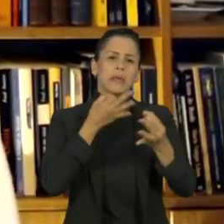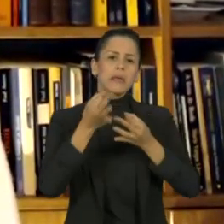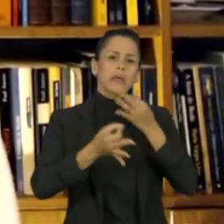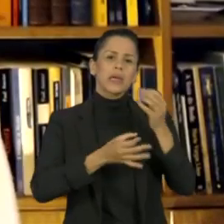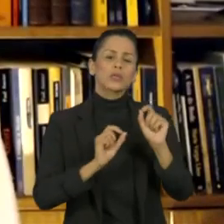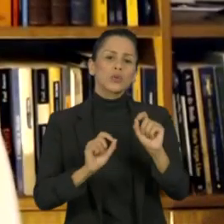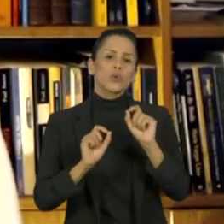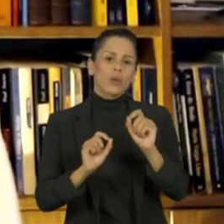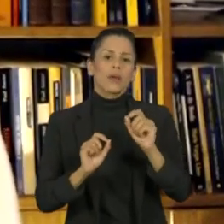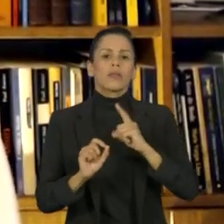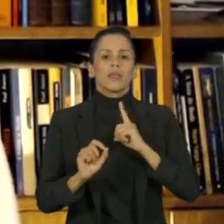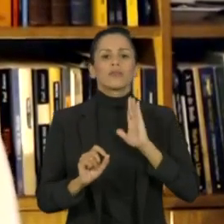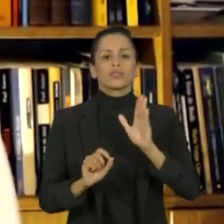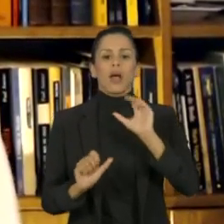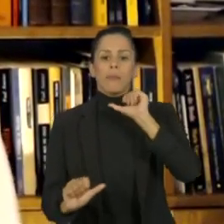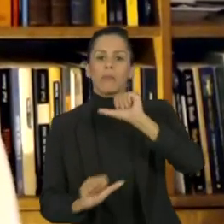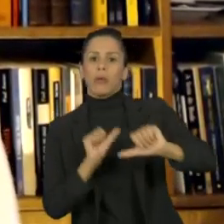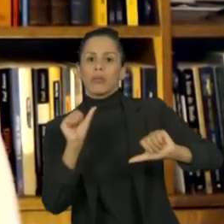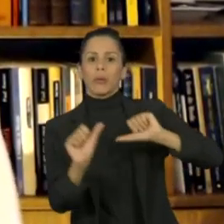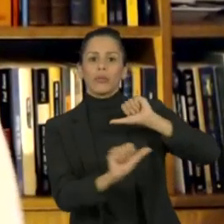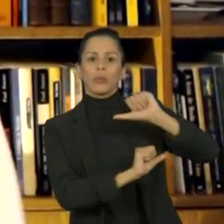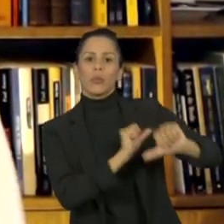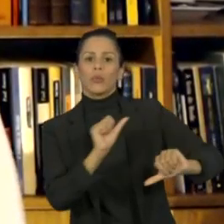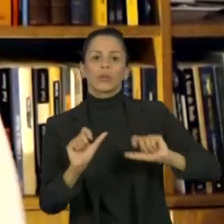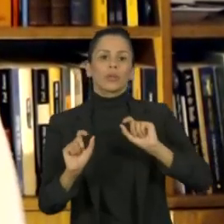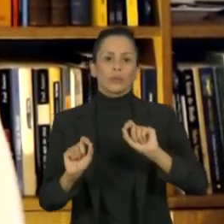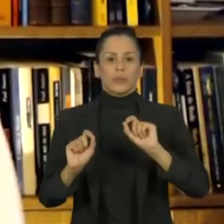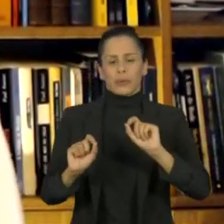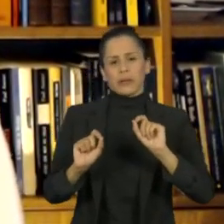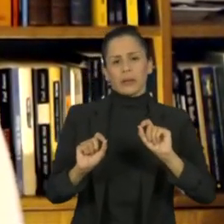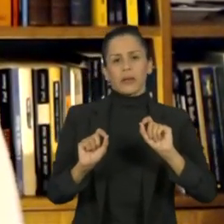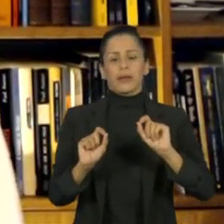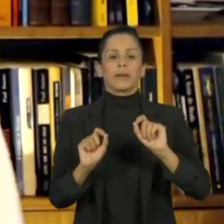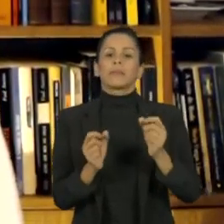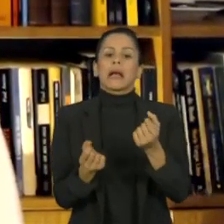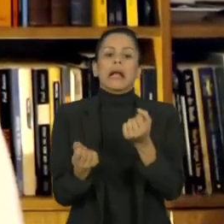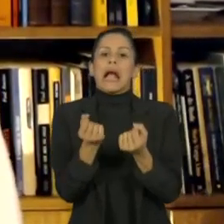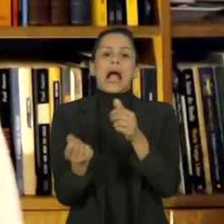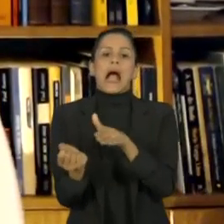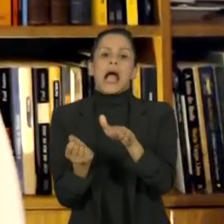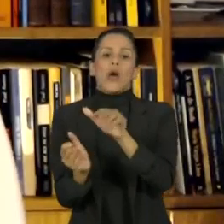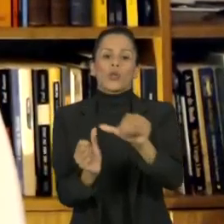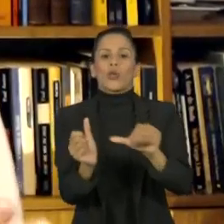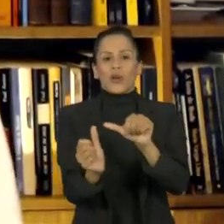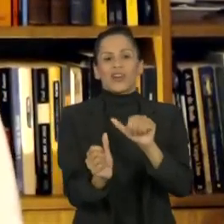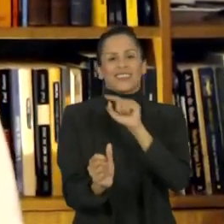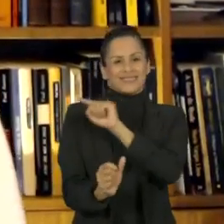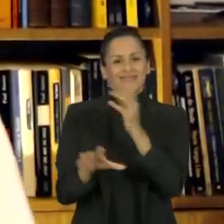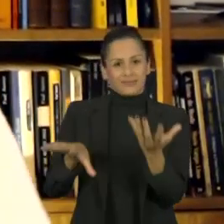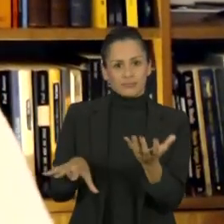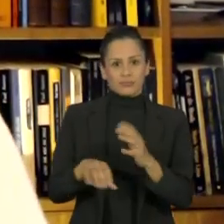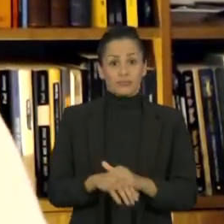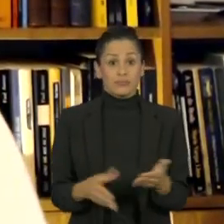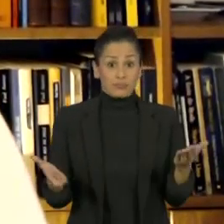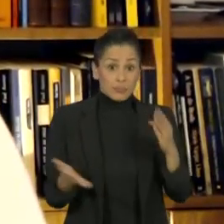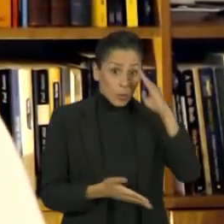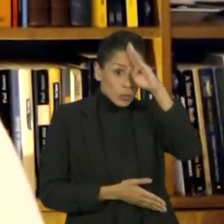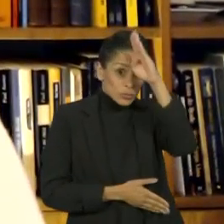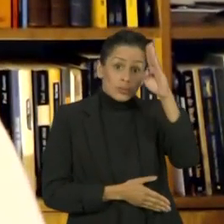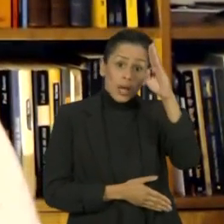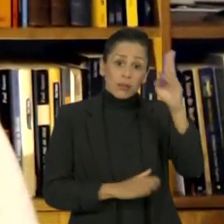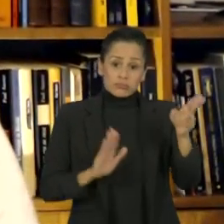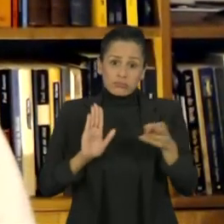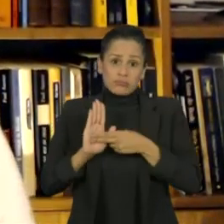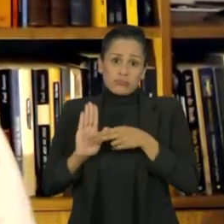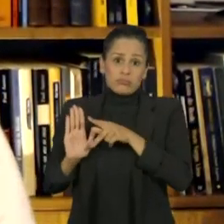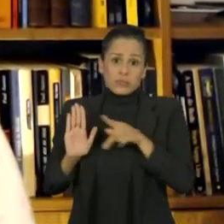no passado, com a troca de emendas e cargos. O presidente Bolsonaro assumiu a presidência aparentemente com um novo modelo de gestão,